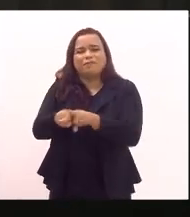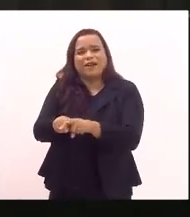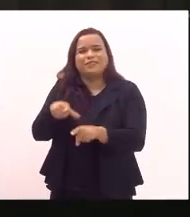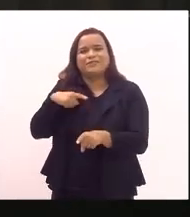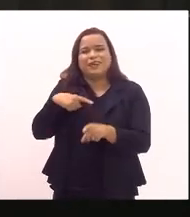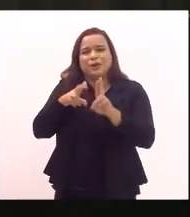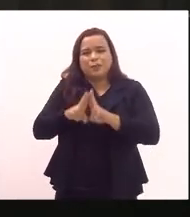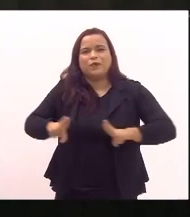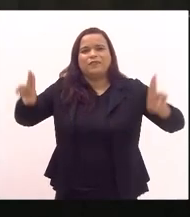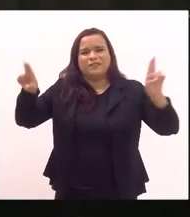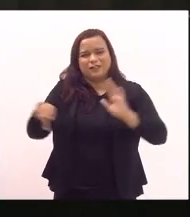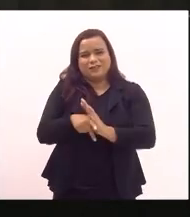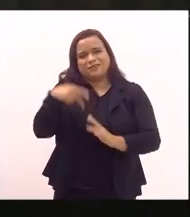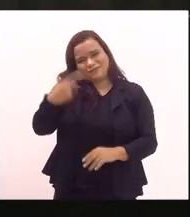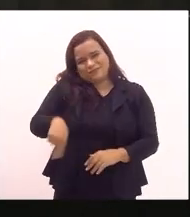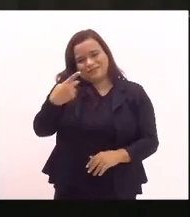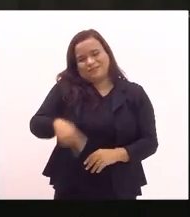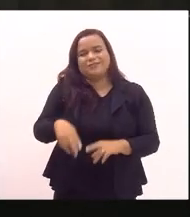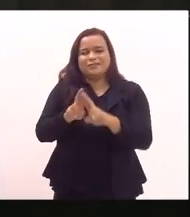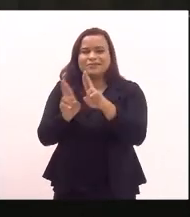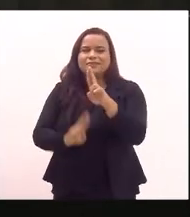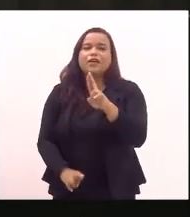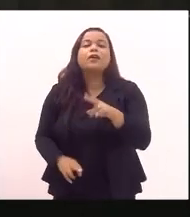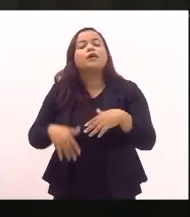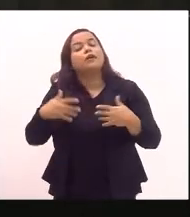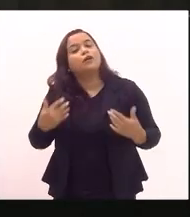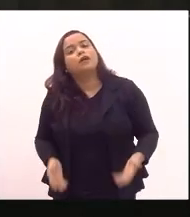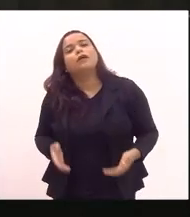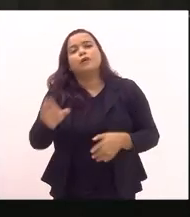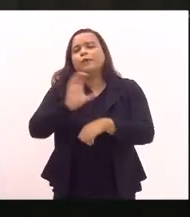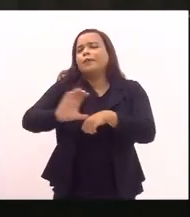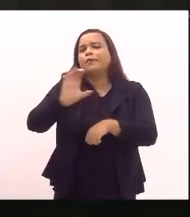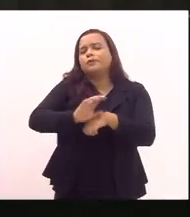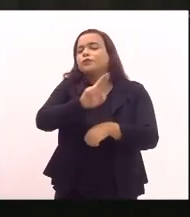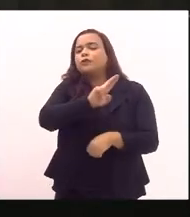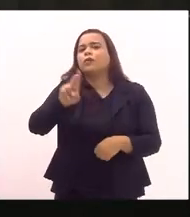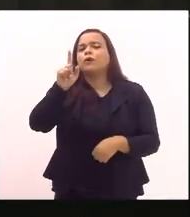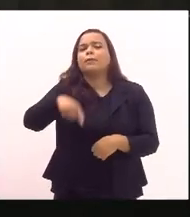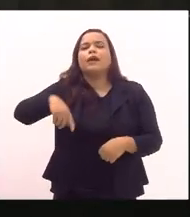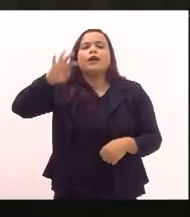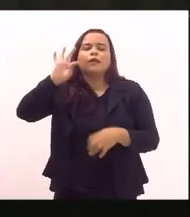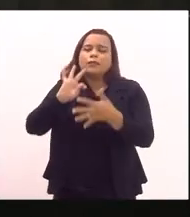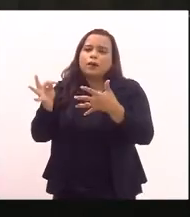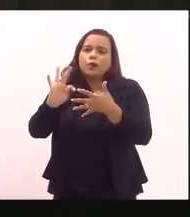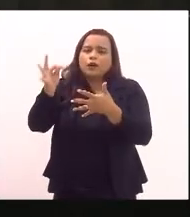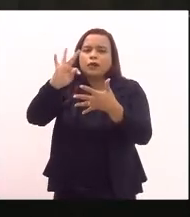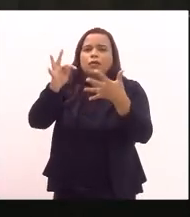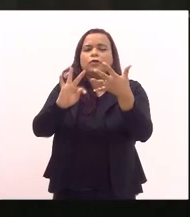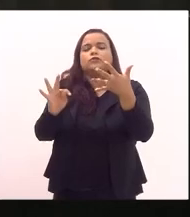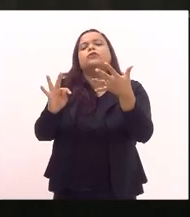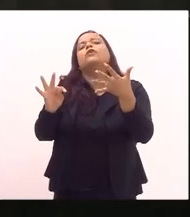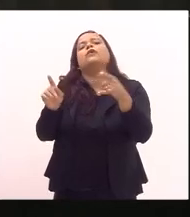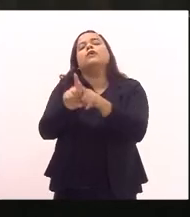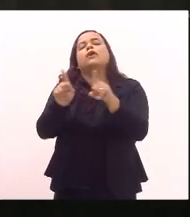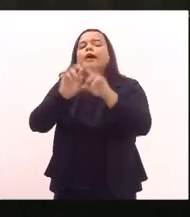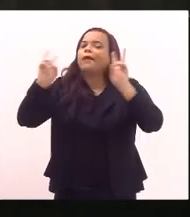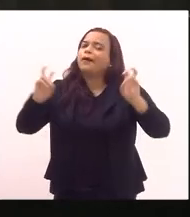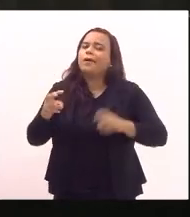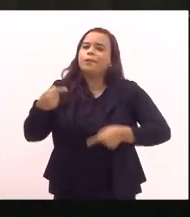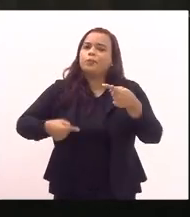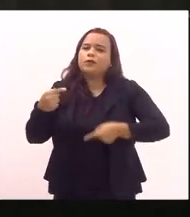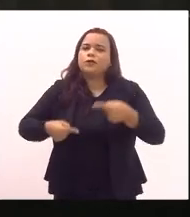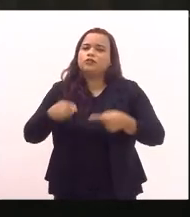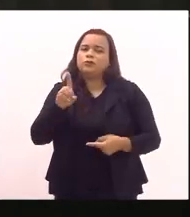com a Universidade do Estado do Rio de Janeiro e esse curso se chama a teoria as questões políticas da diáspora africana